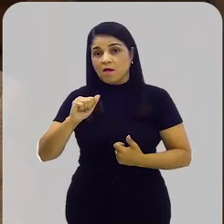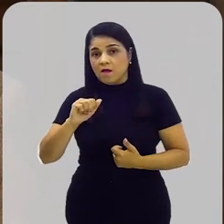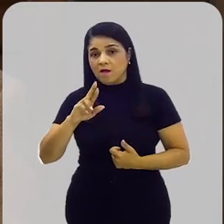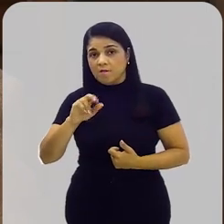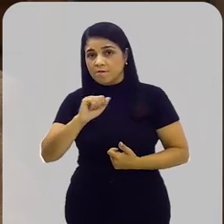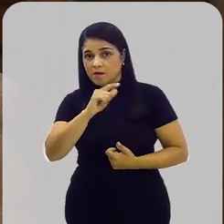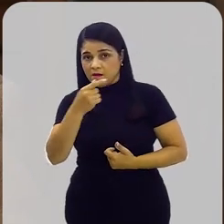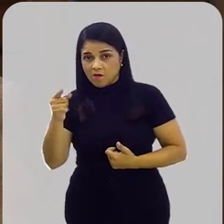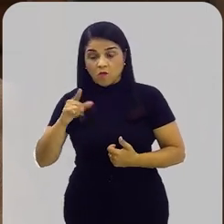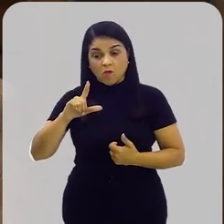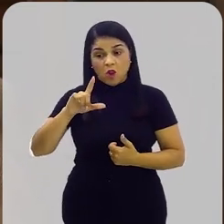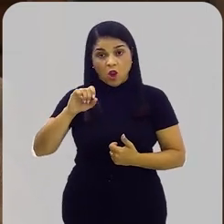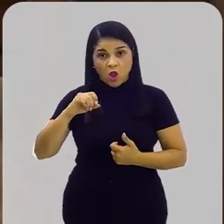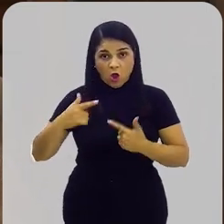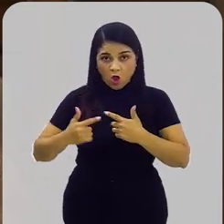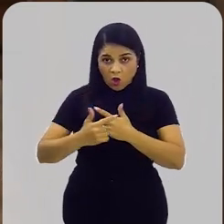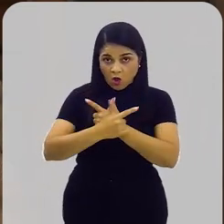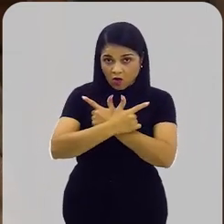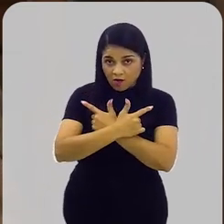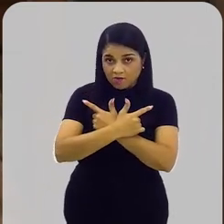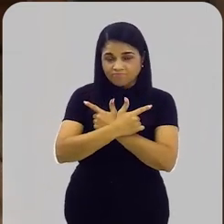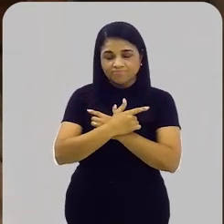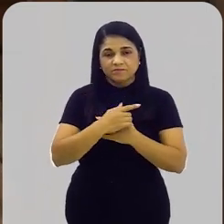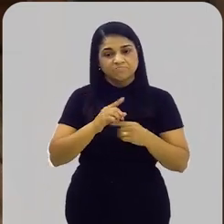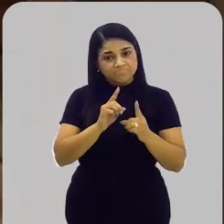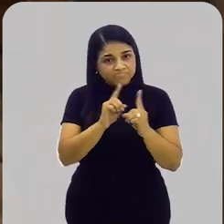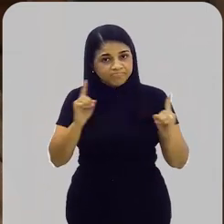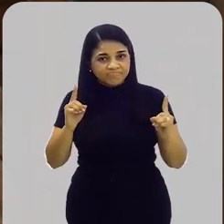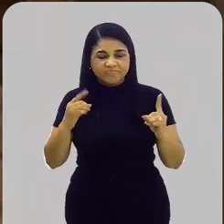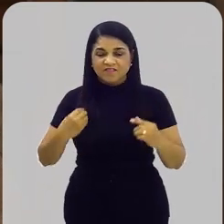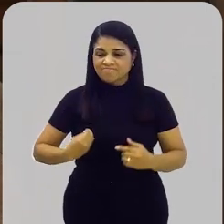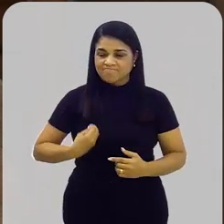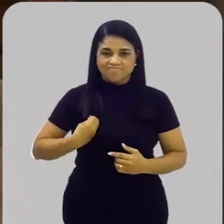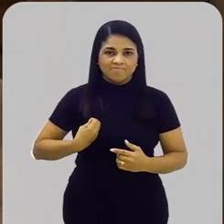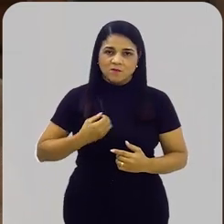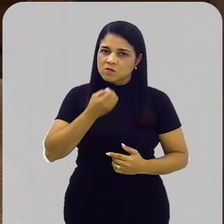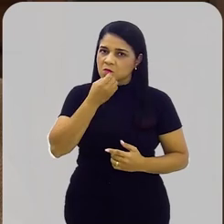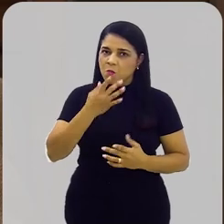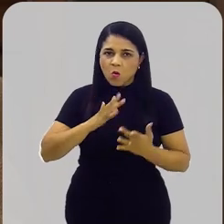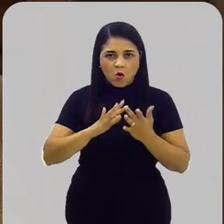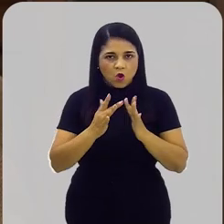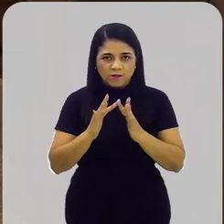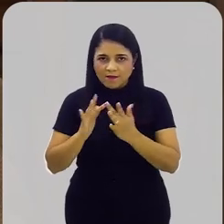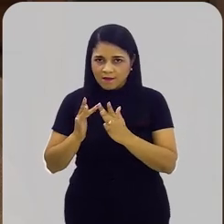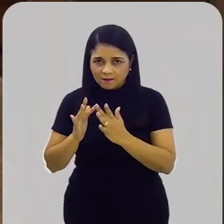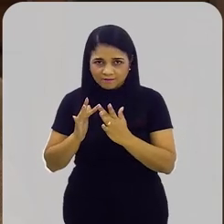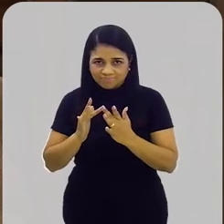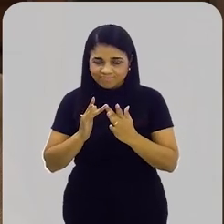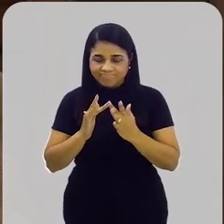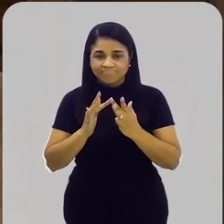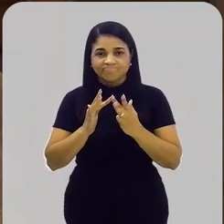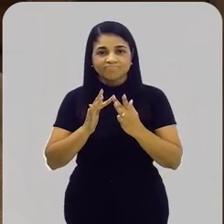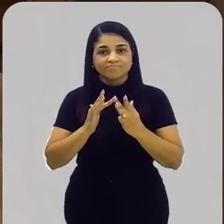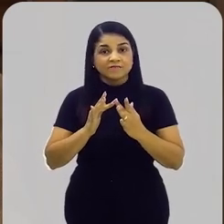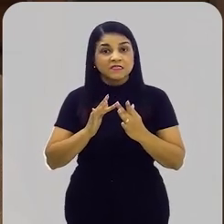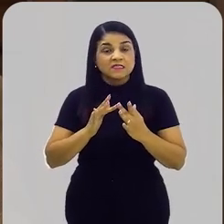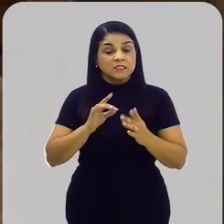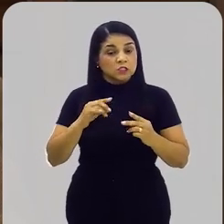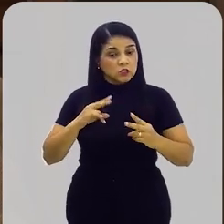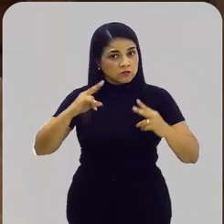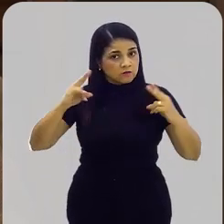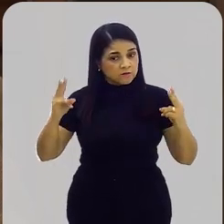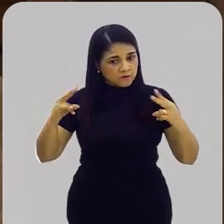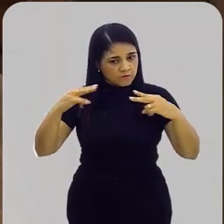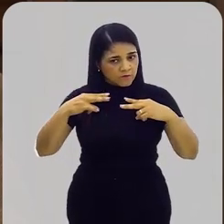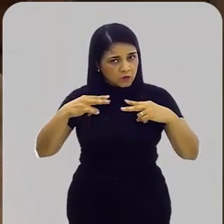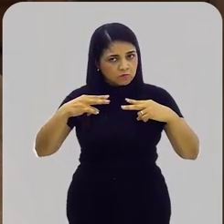afastar. Não era nada pessoal, mas a convivência não era mais saudável. Isso significa que jamais se